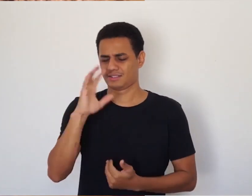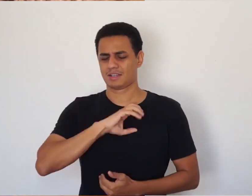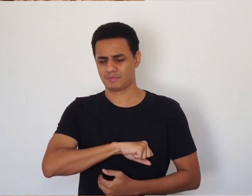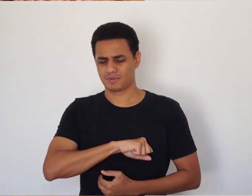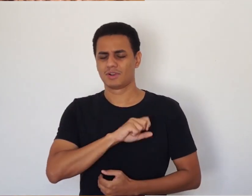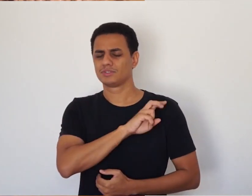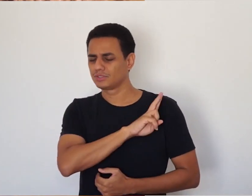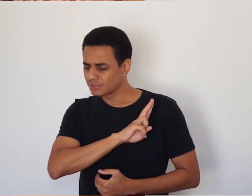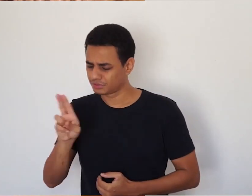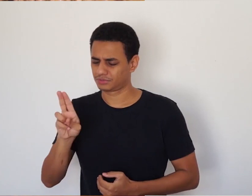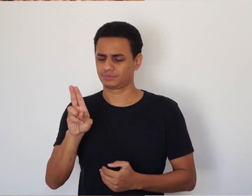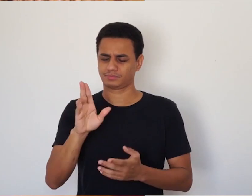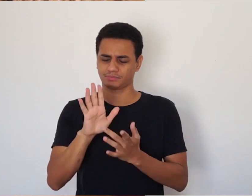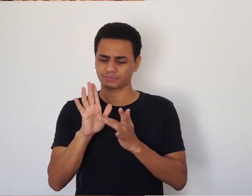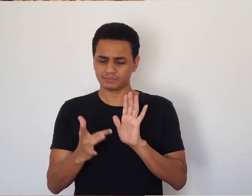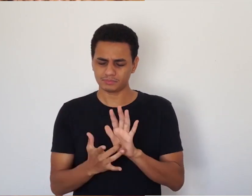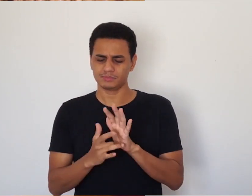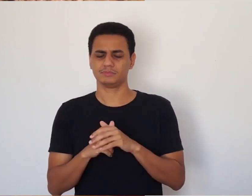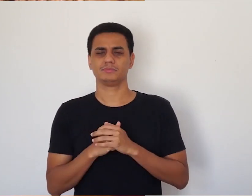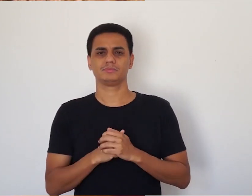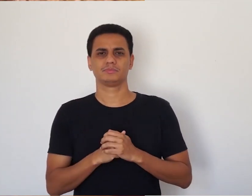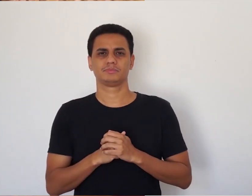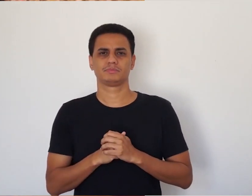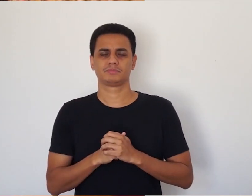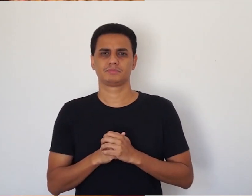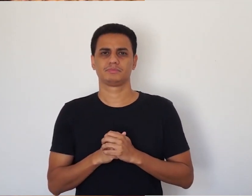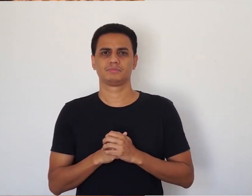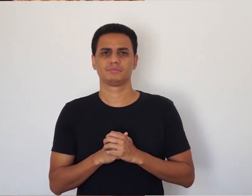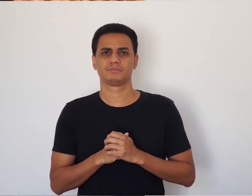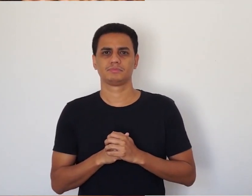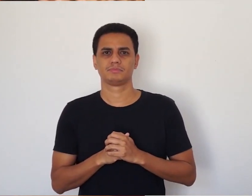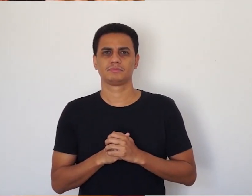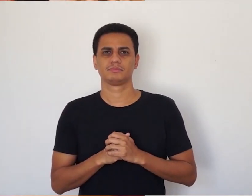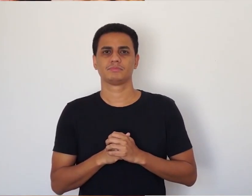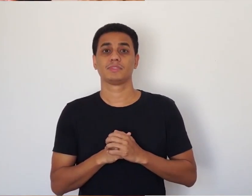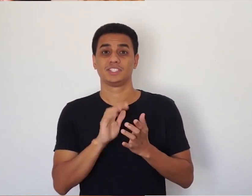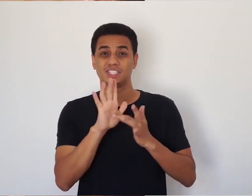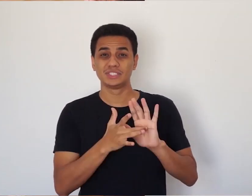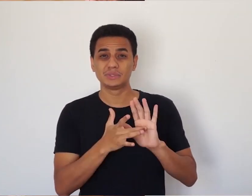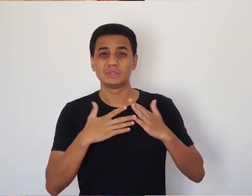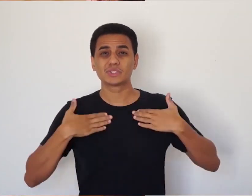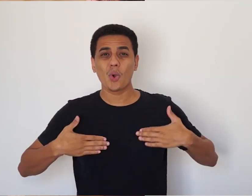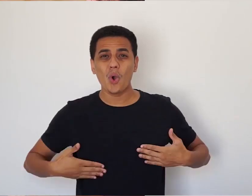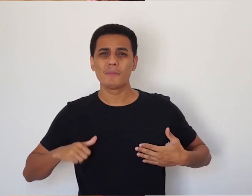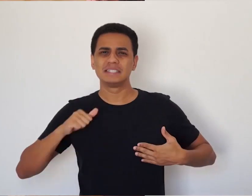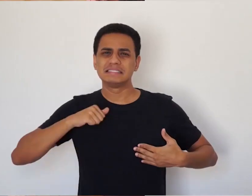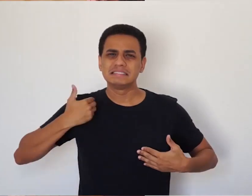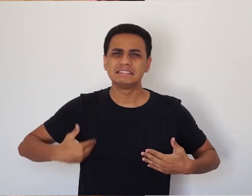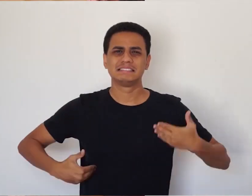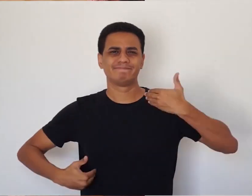agradecemos tão grande amor. Oramos assim no nome de Jesus. Amém, Pai. Amém. O corpo dele